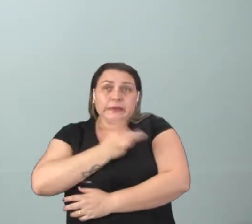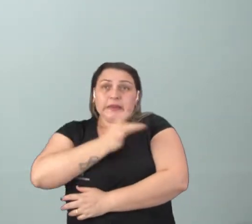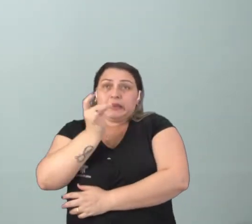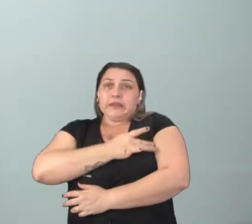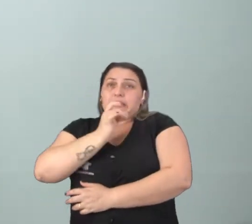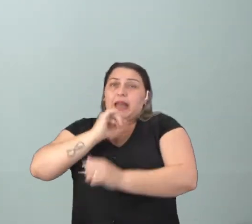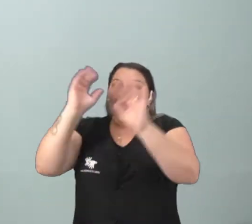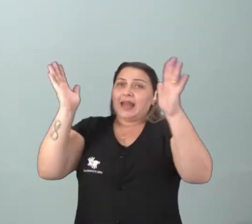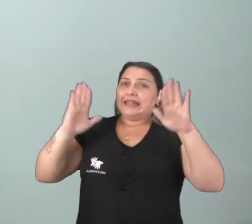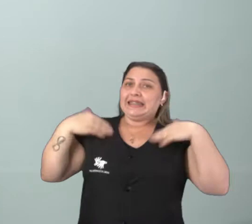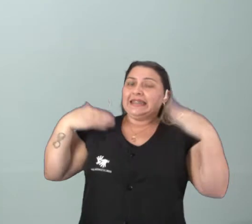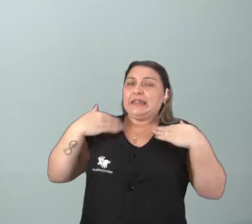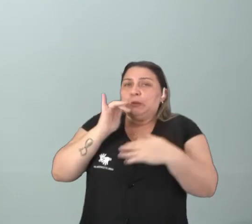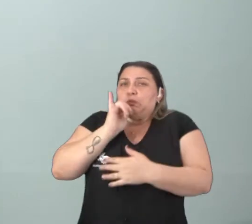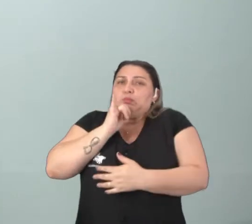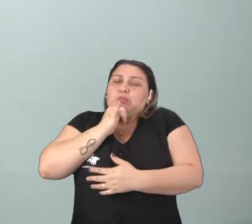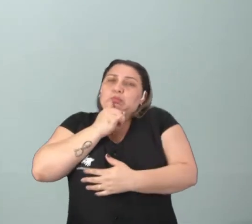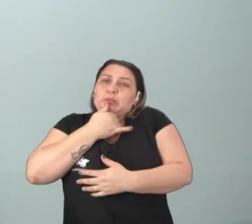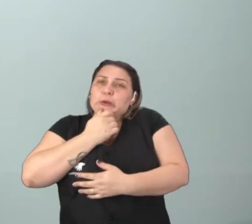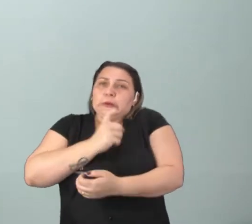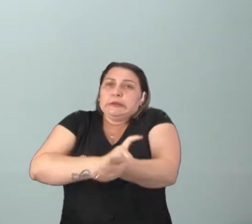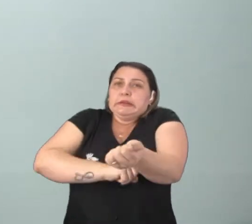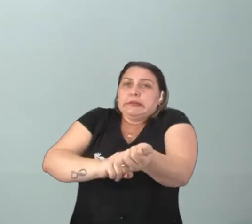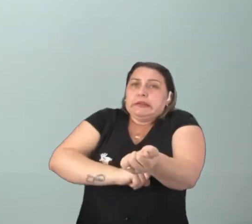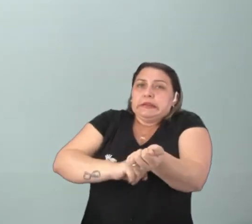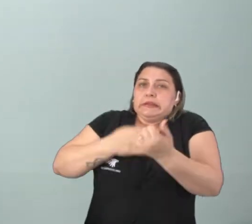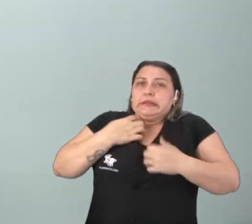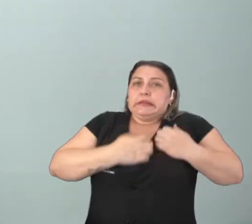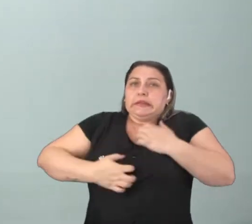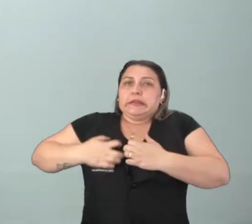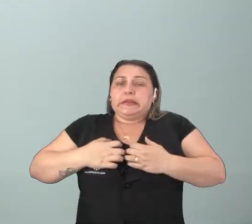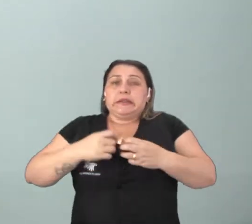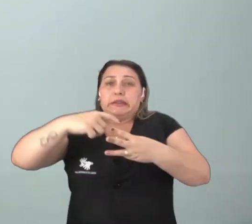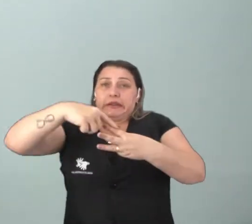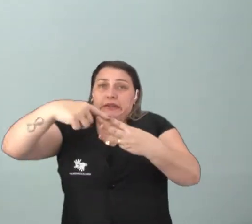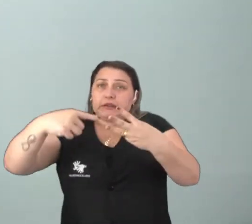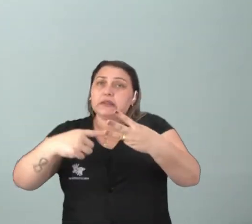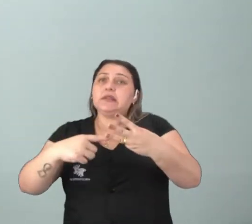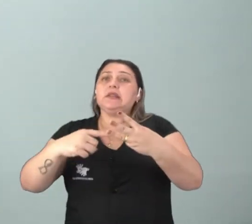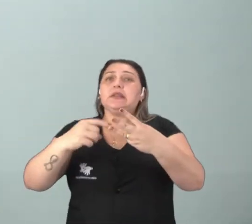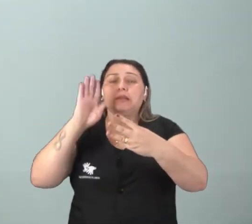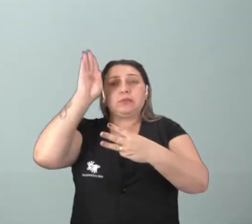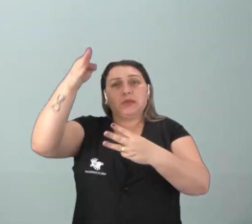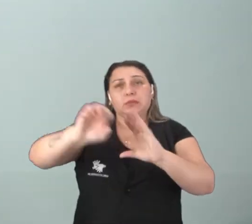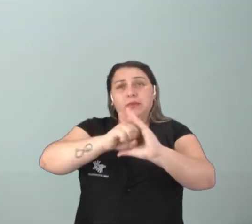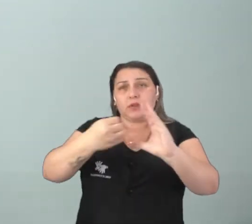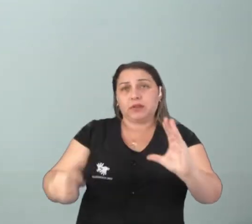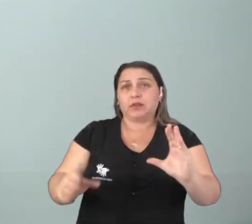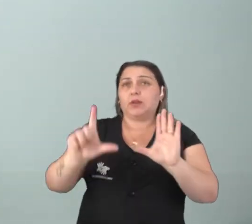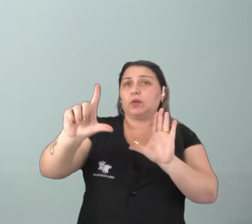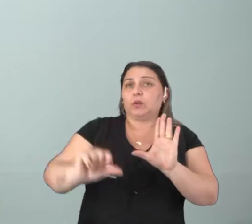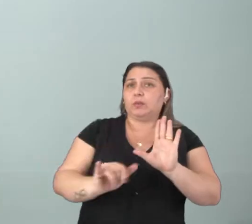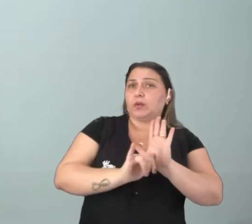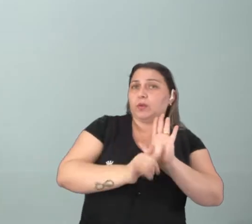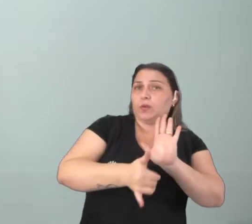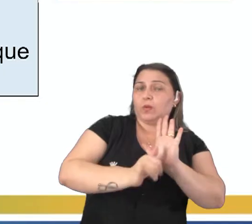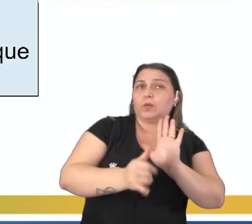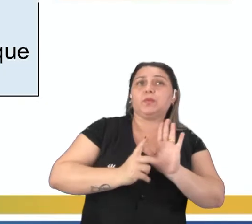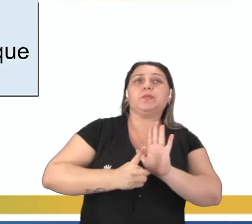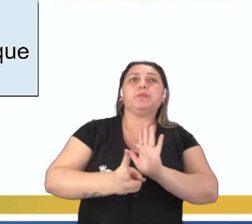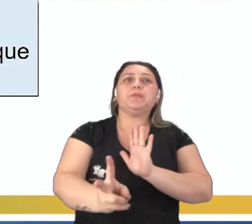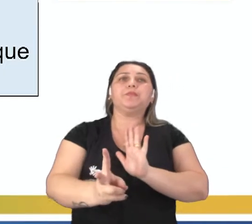medo, alegria, tristeza, aflição. Então são essas três principais características do microconto. Vamos